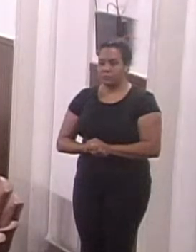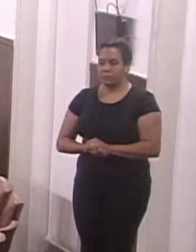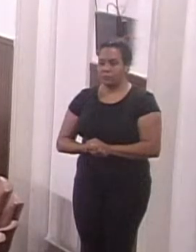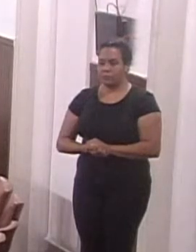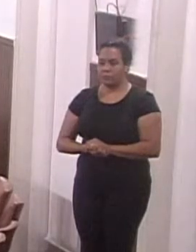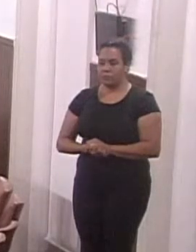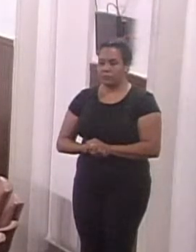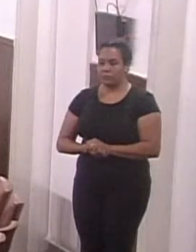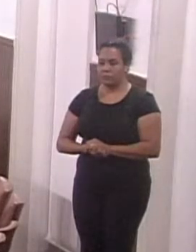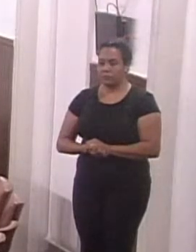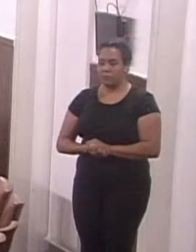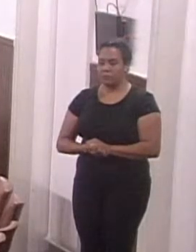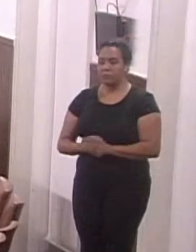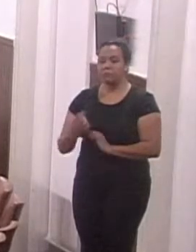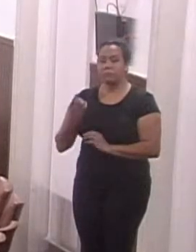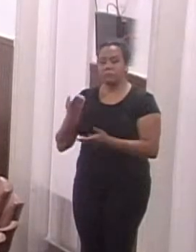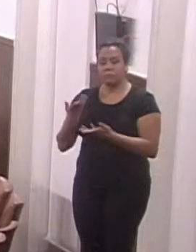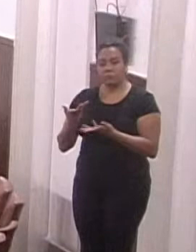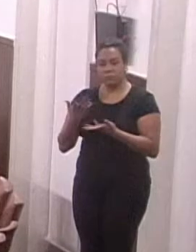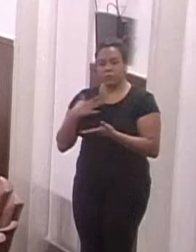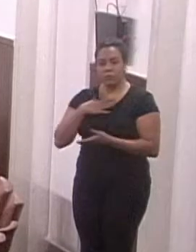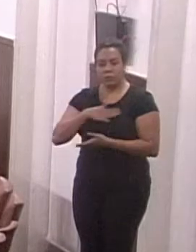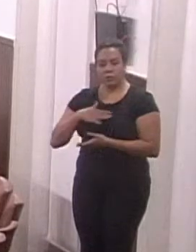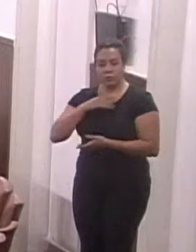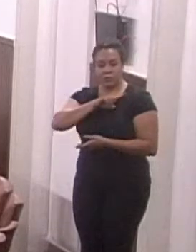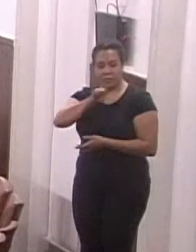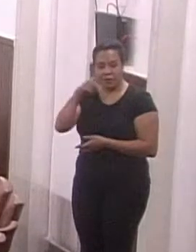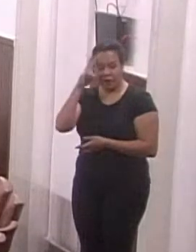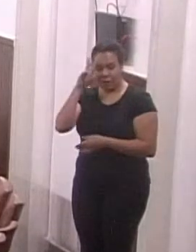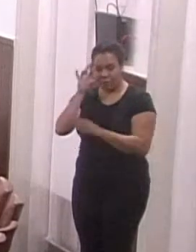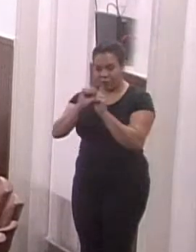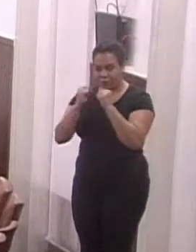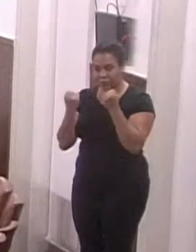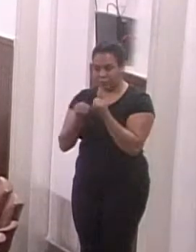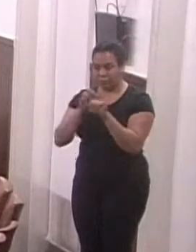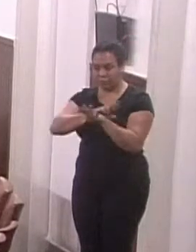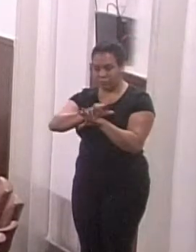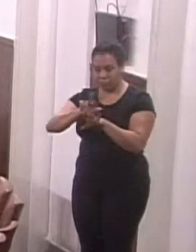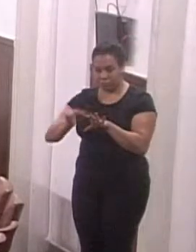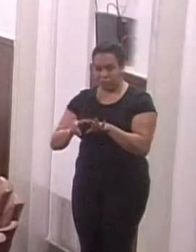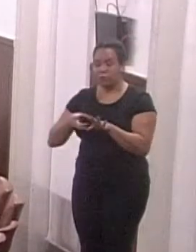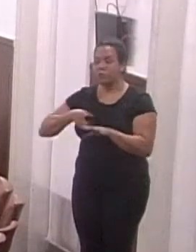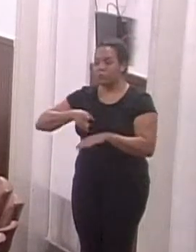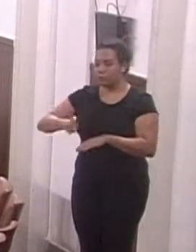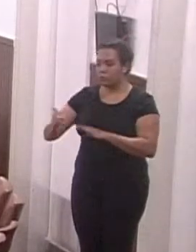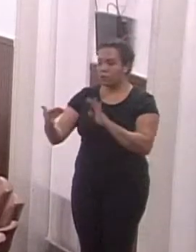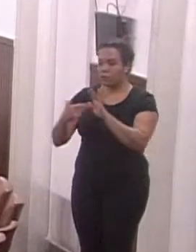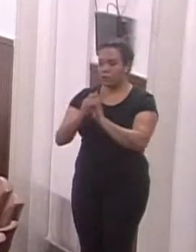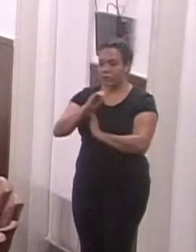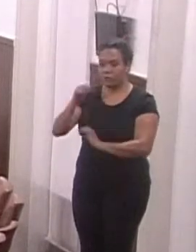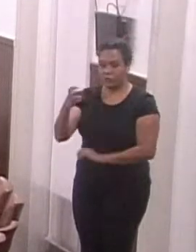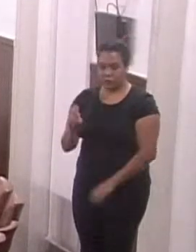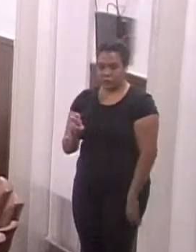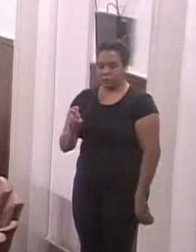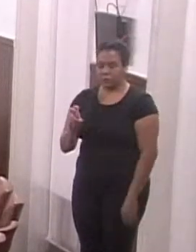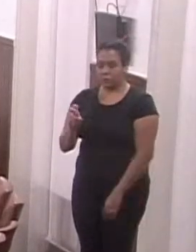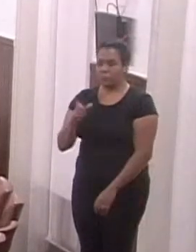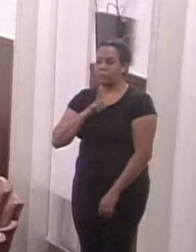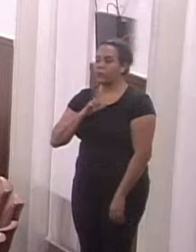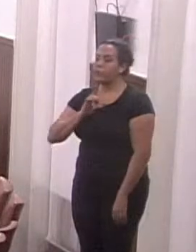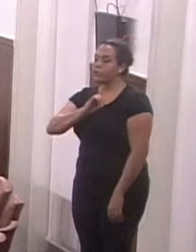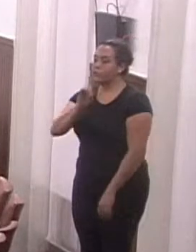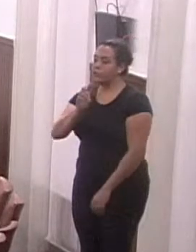Bom, então gostaria de lembrar vocês que o Seminário de Diversidade ele continua. Né? No dia 5 nós teremos